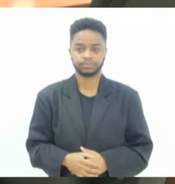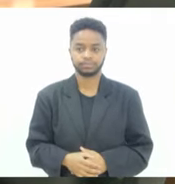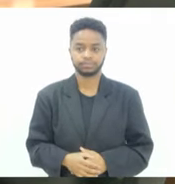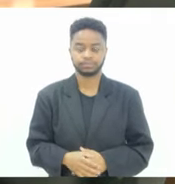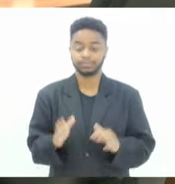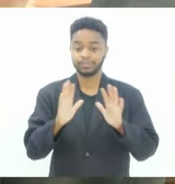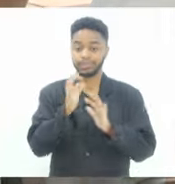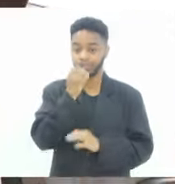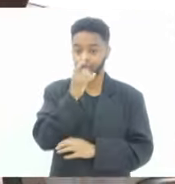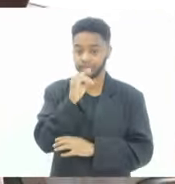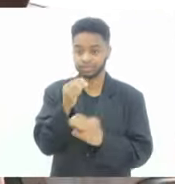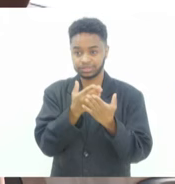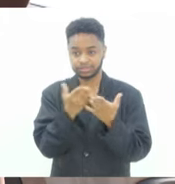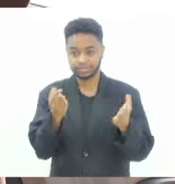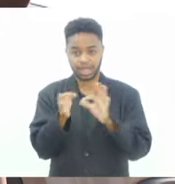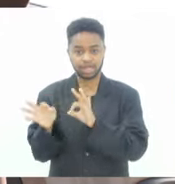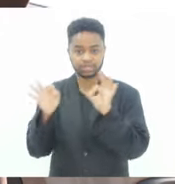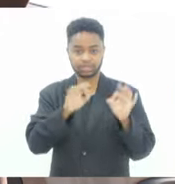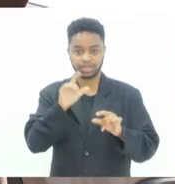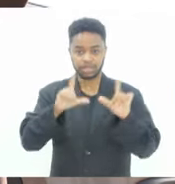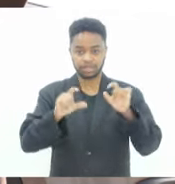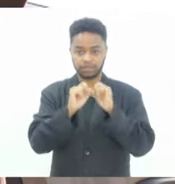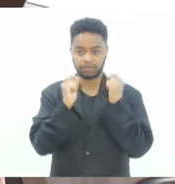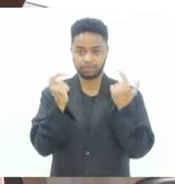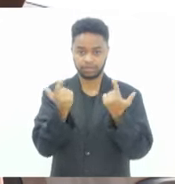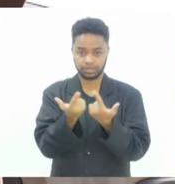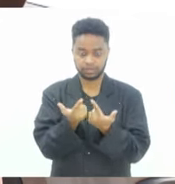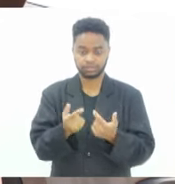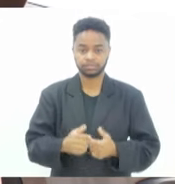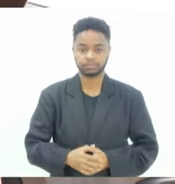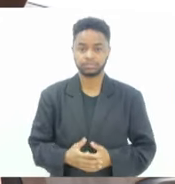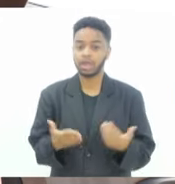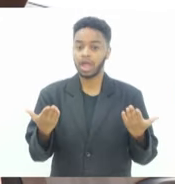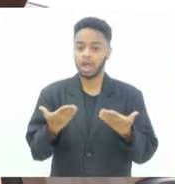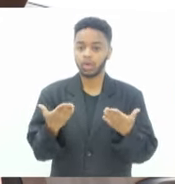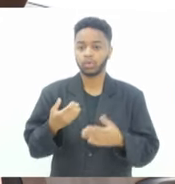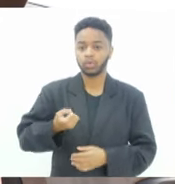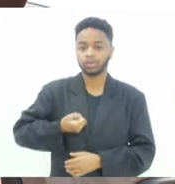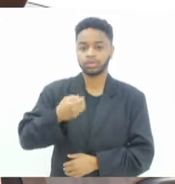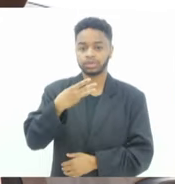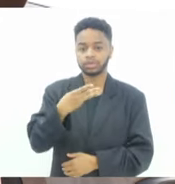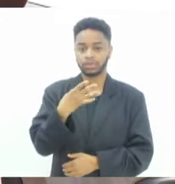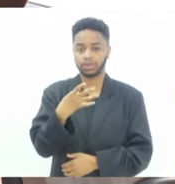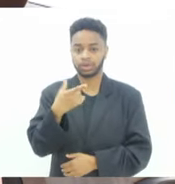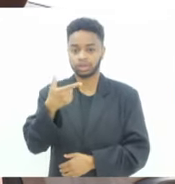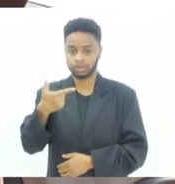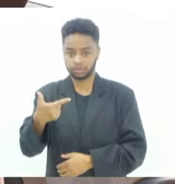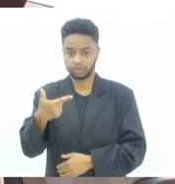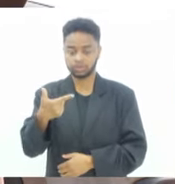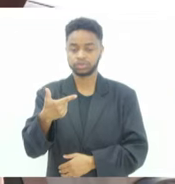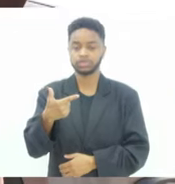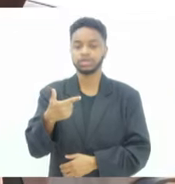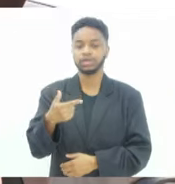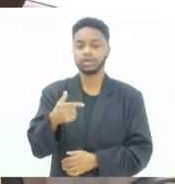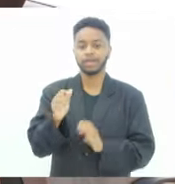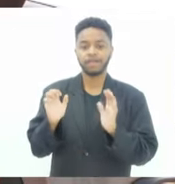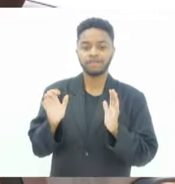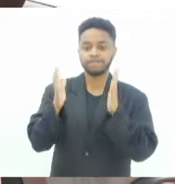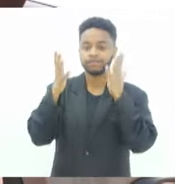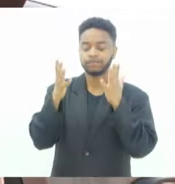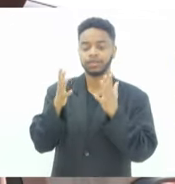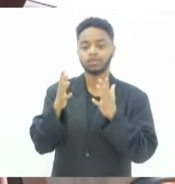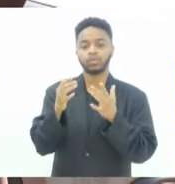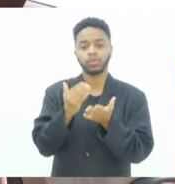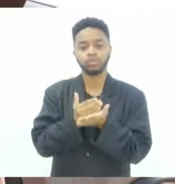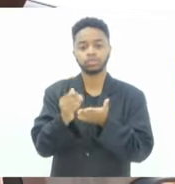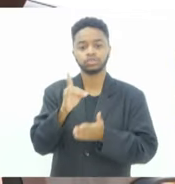Bom dia, Vicente. Bom dia a todos que acompanham a TV Alerj. É a edição de número 342 da Trezena e Festa de Santo Antônio, que começou